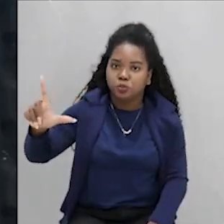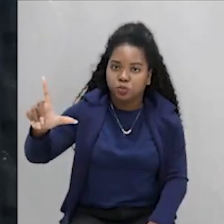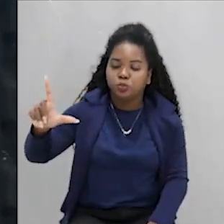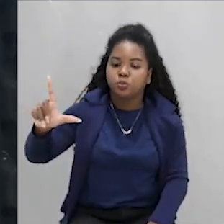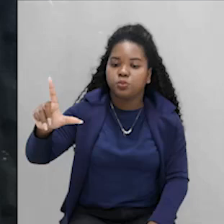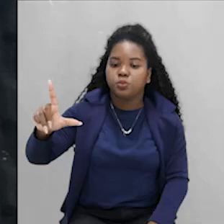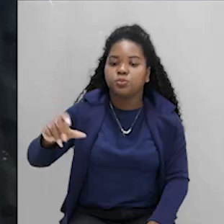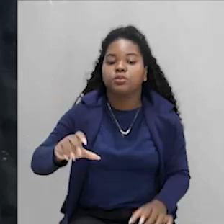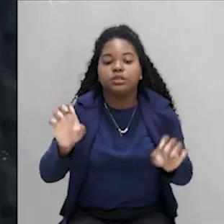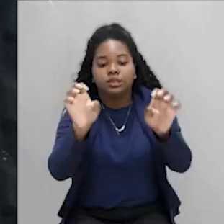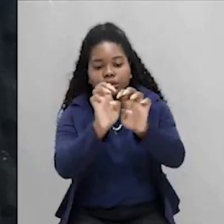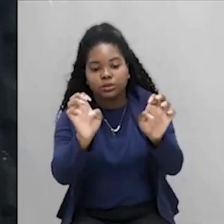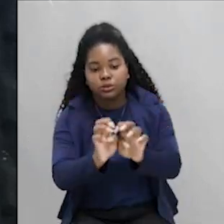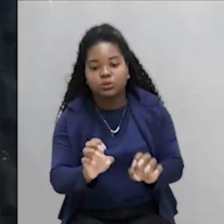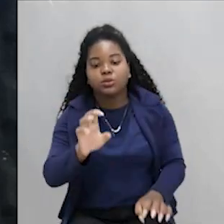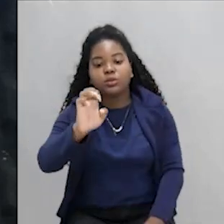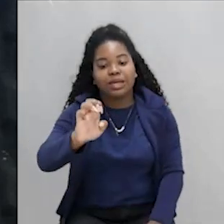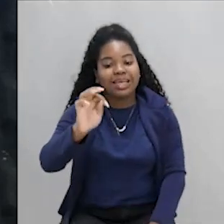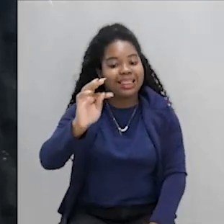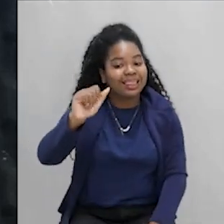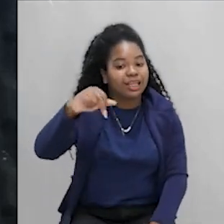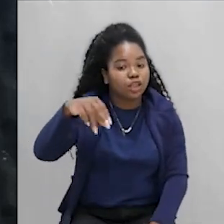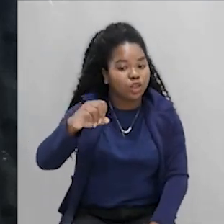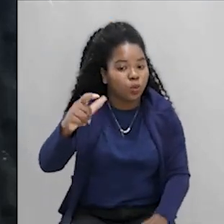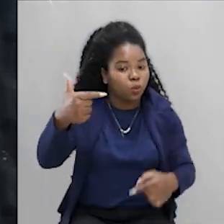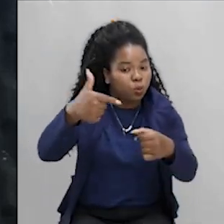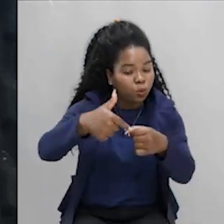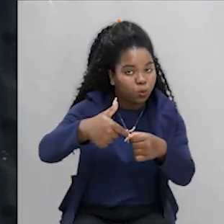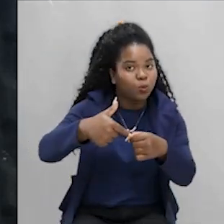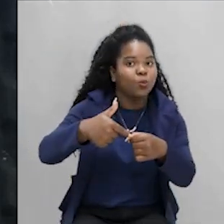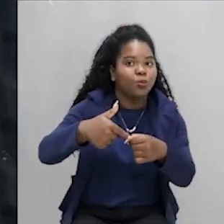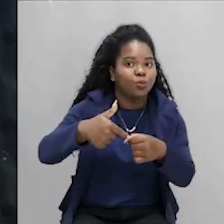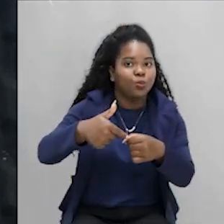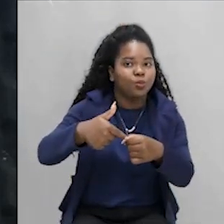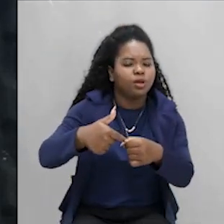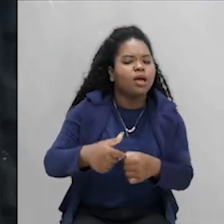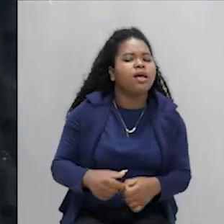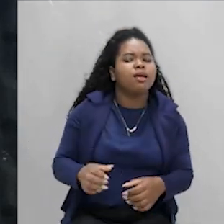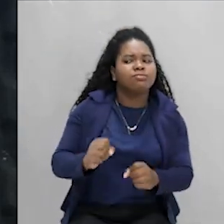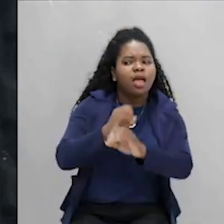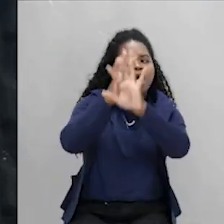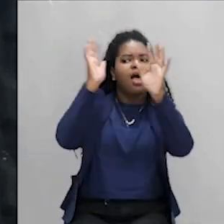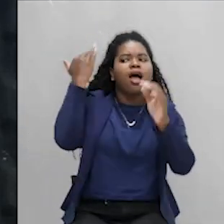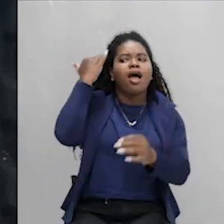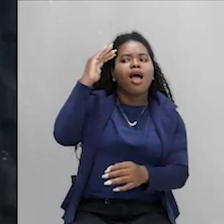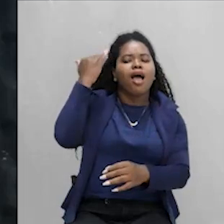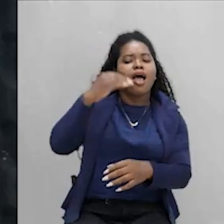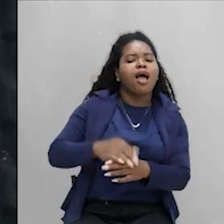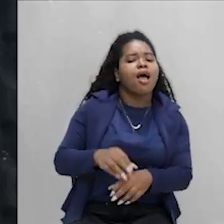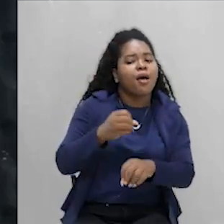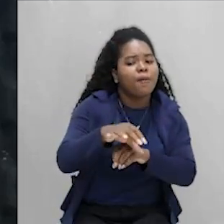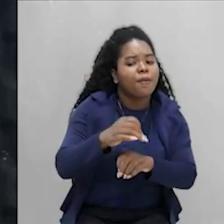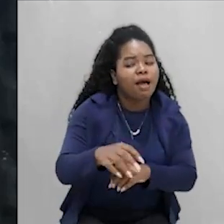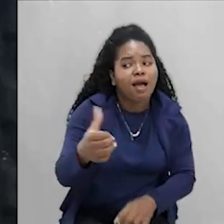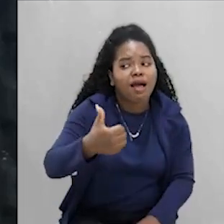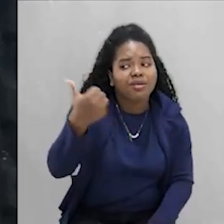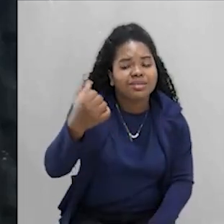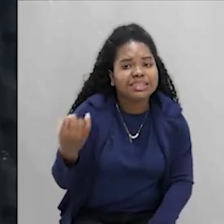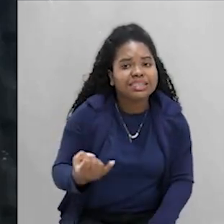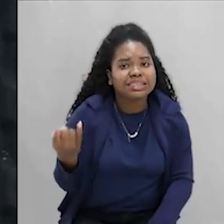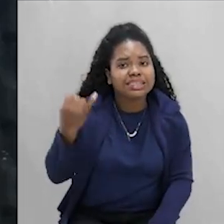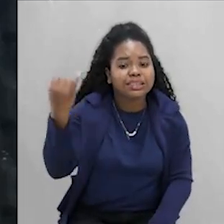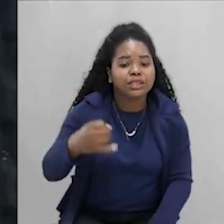a estrutura do etanol aí você já pegou né uma uma dica importante você já percebeu que